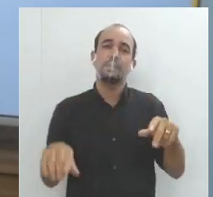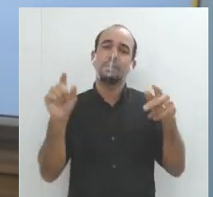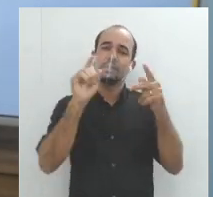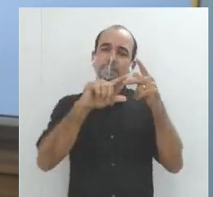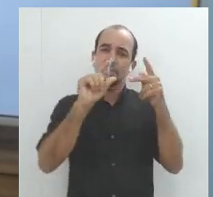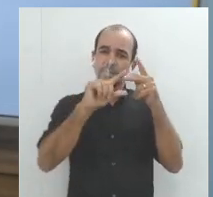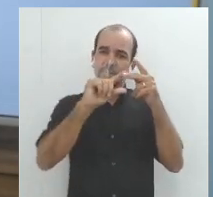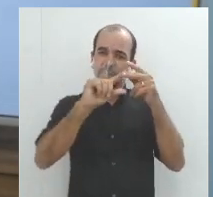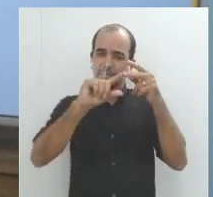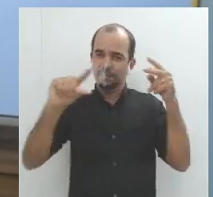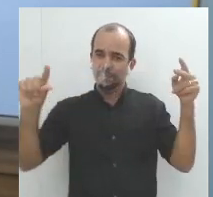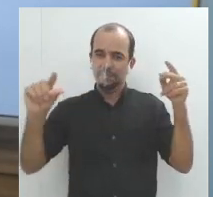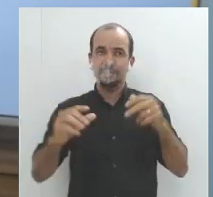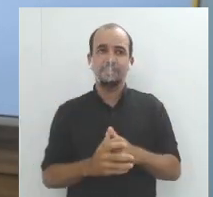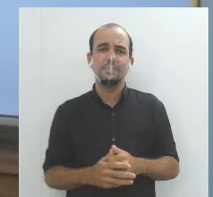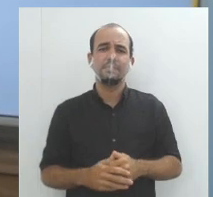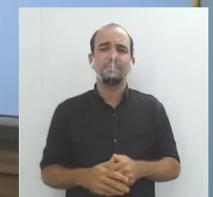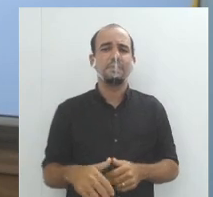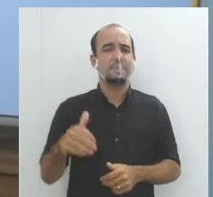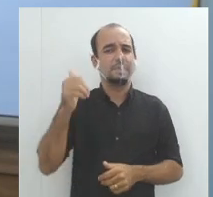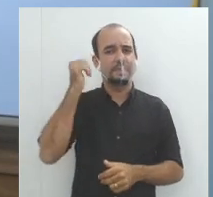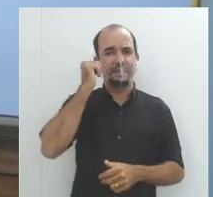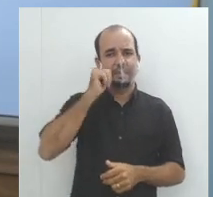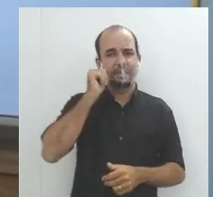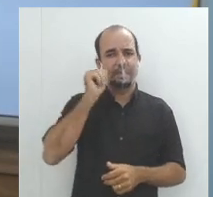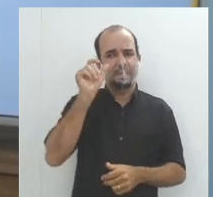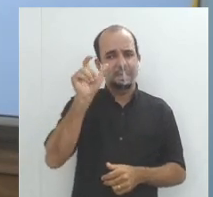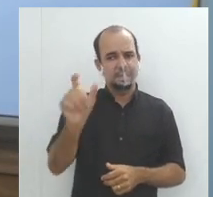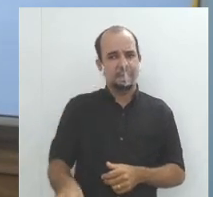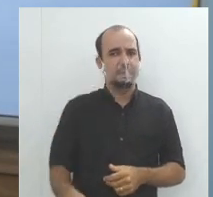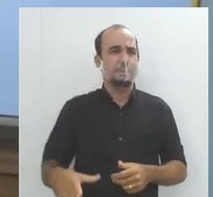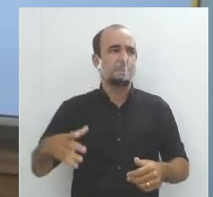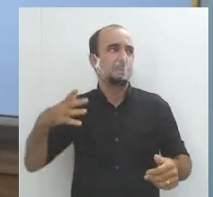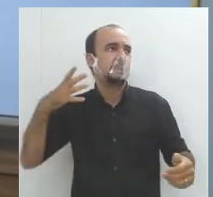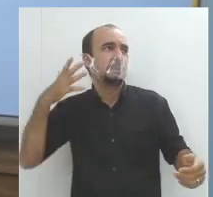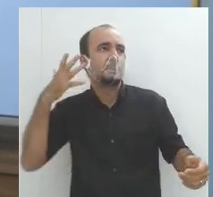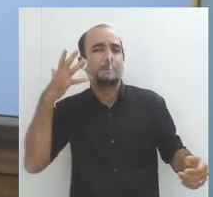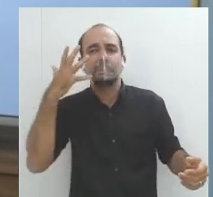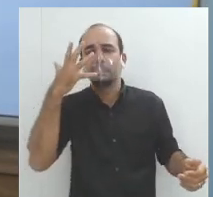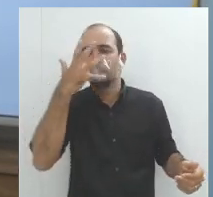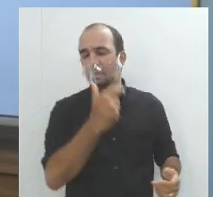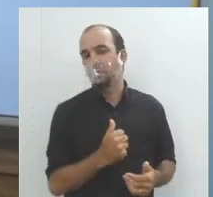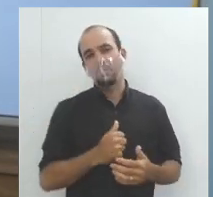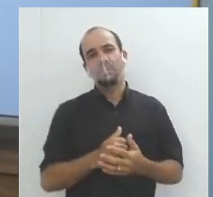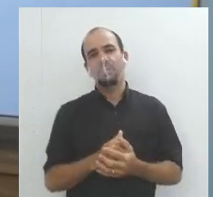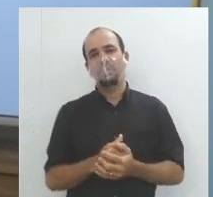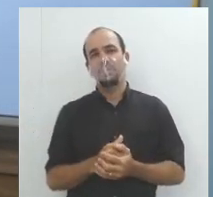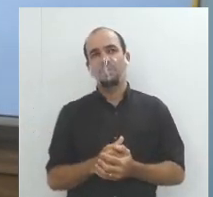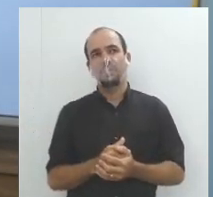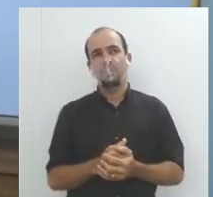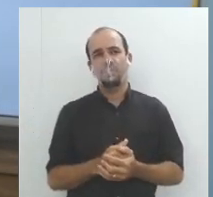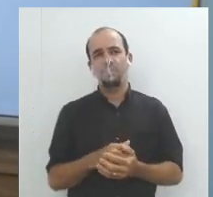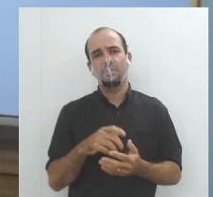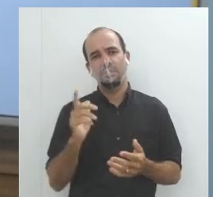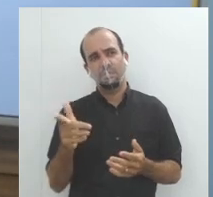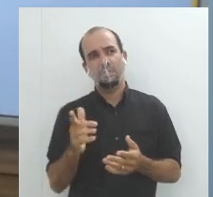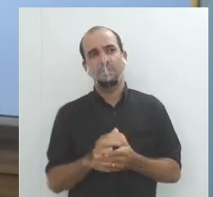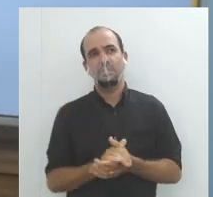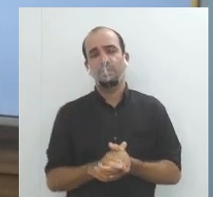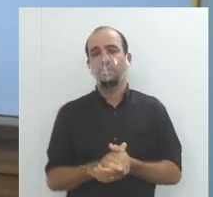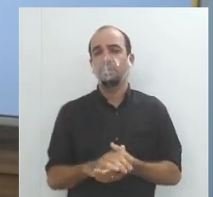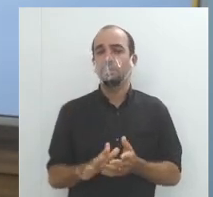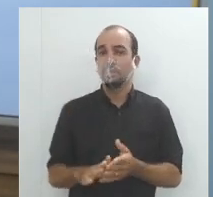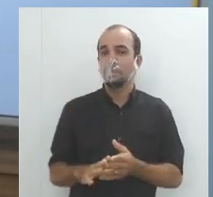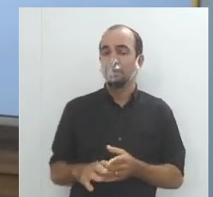bonita, o que é que acontece? Eu tenho esse adjetivo, vocês já viram, né? O que é um